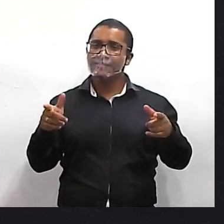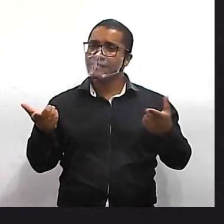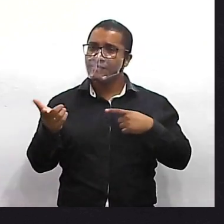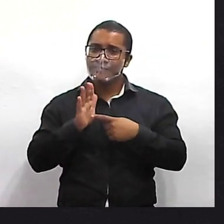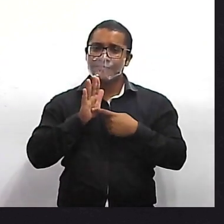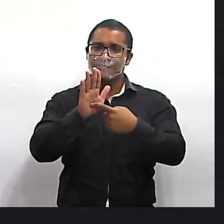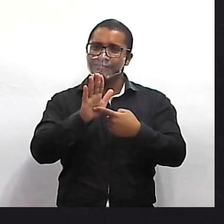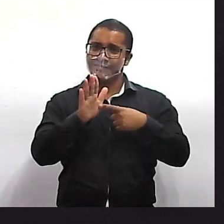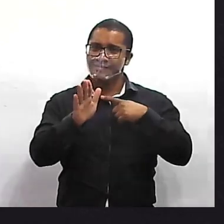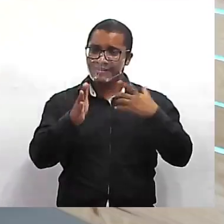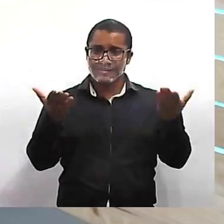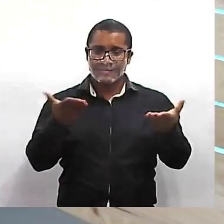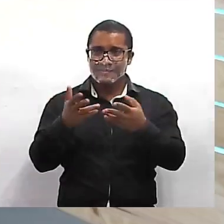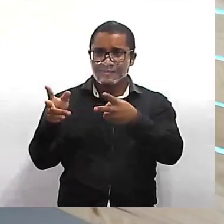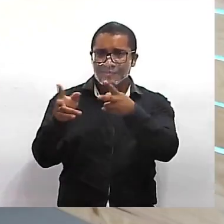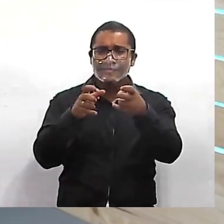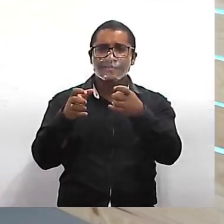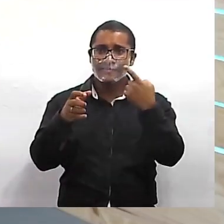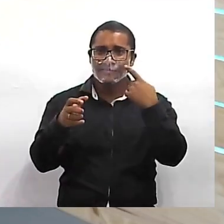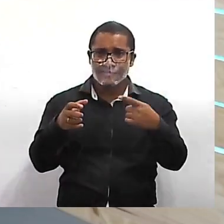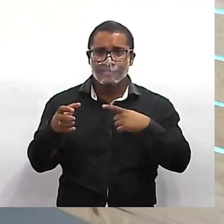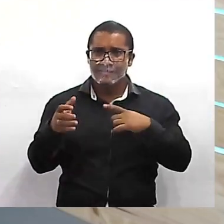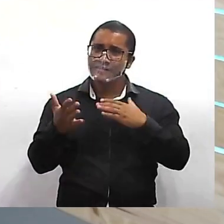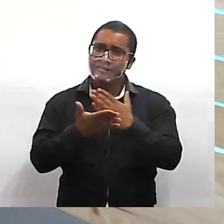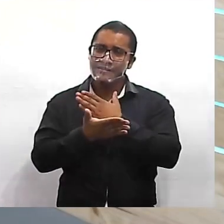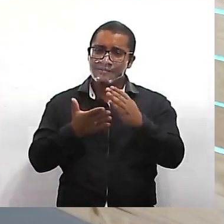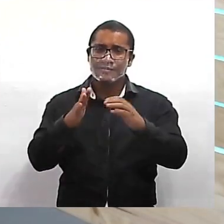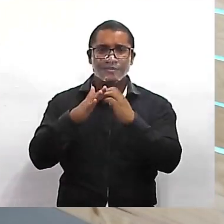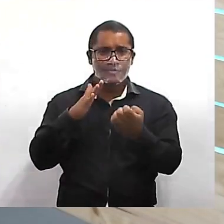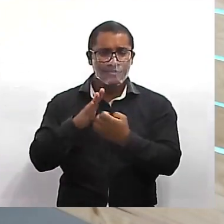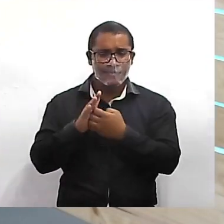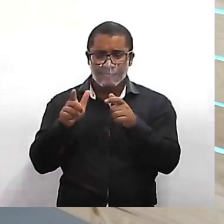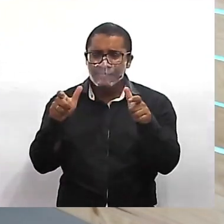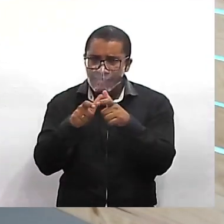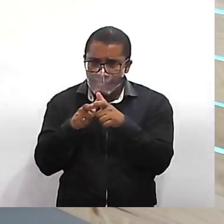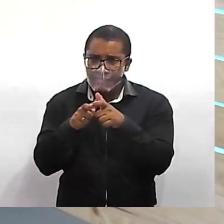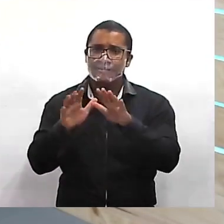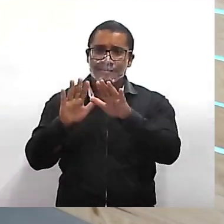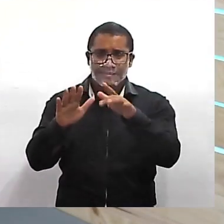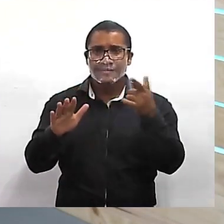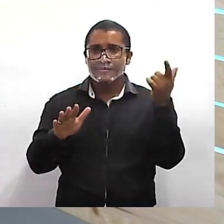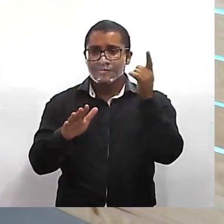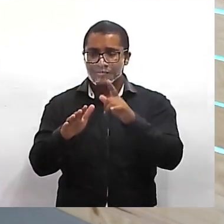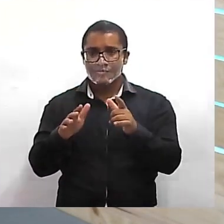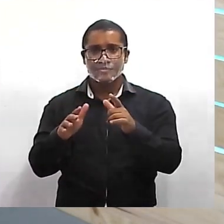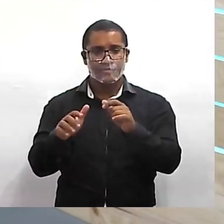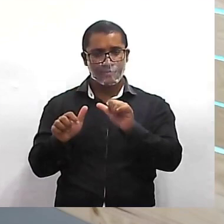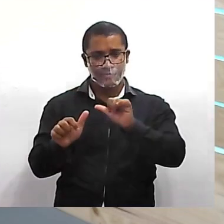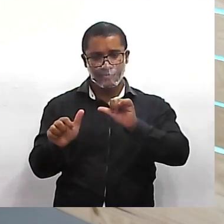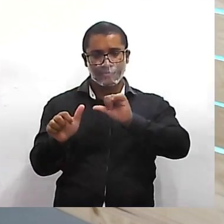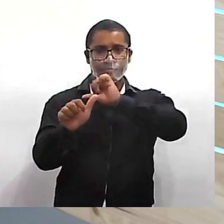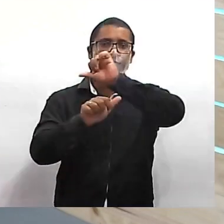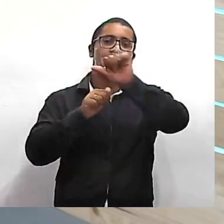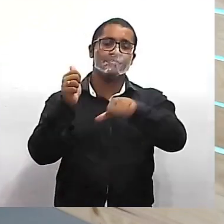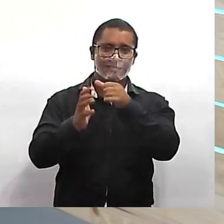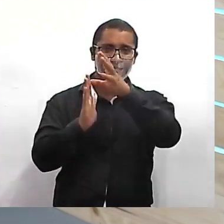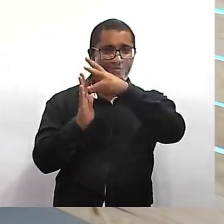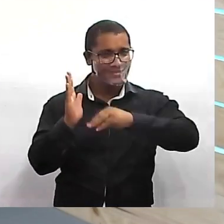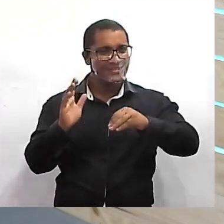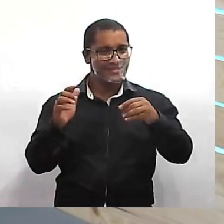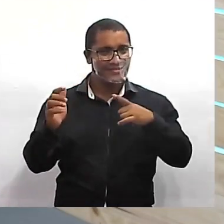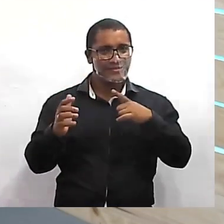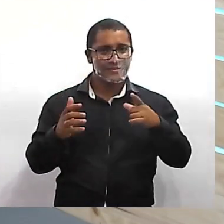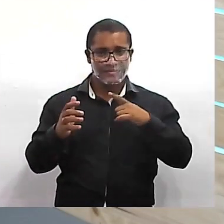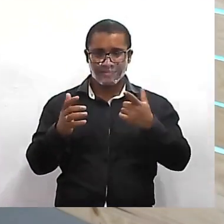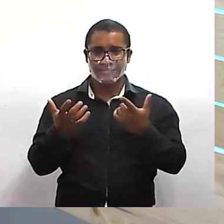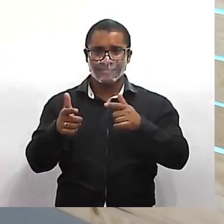cenário. Quantas organizações pequenas elas acabaram aí assumindo um modelo